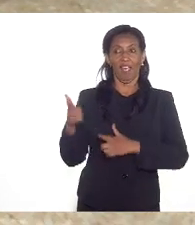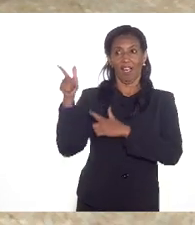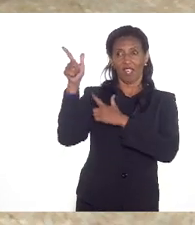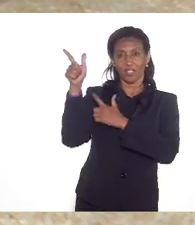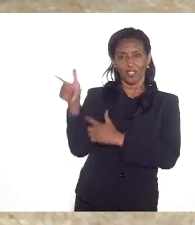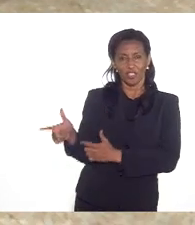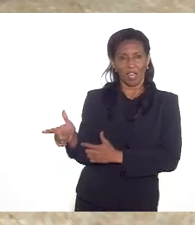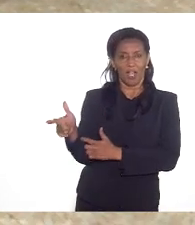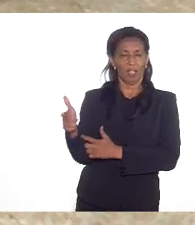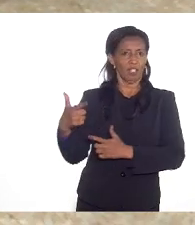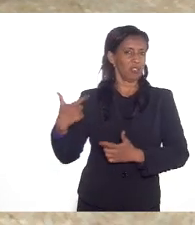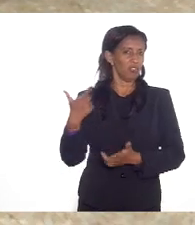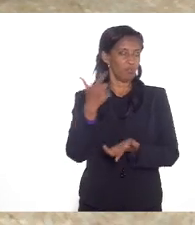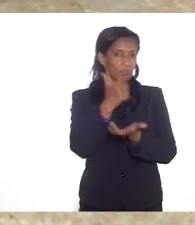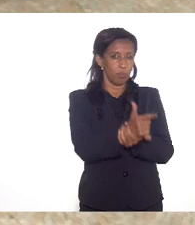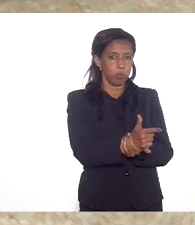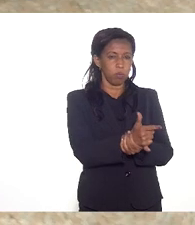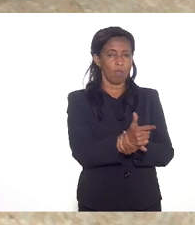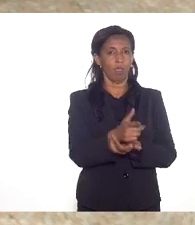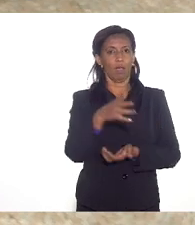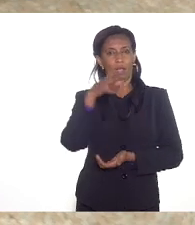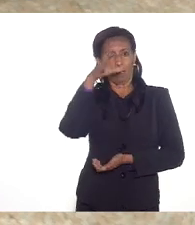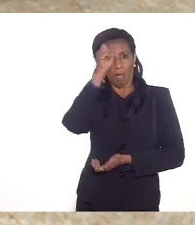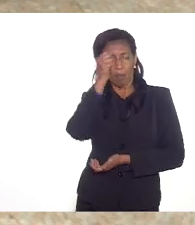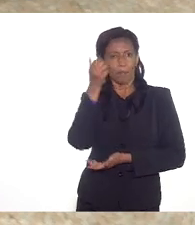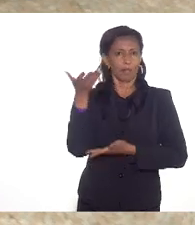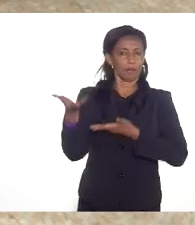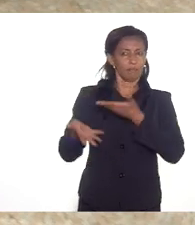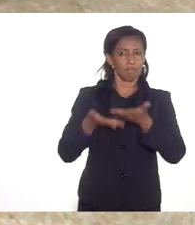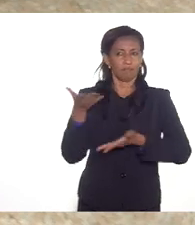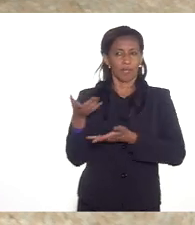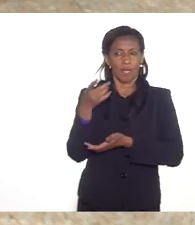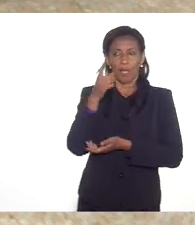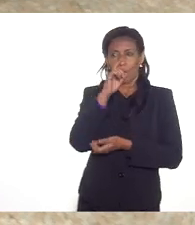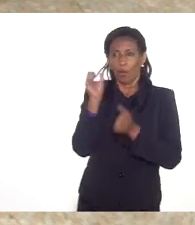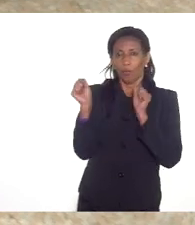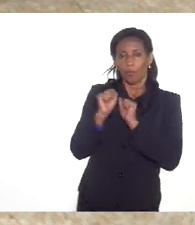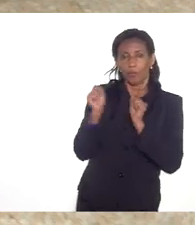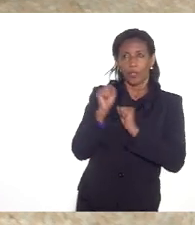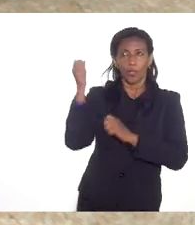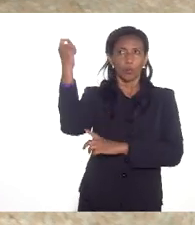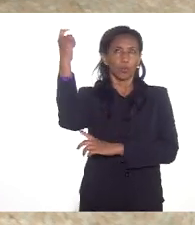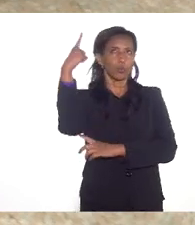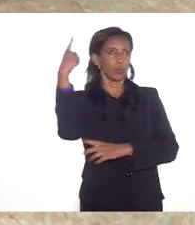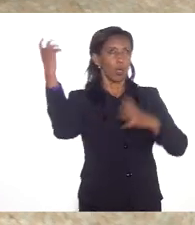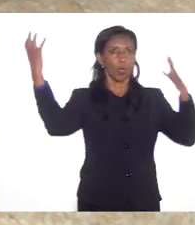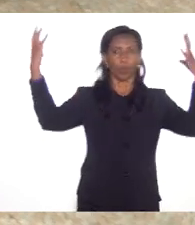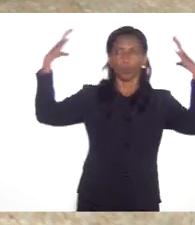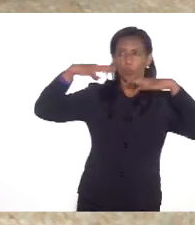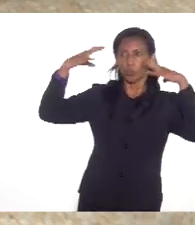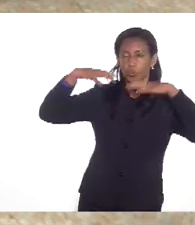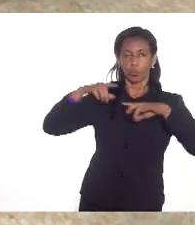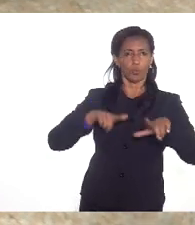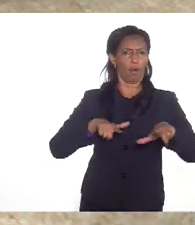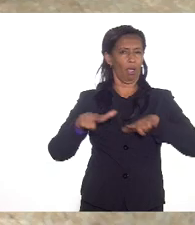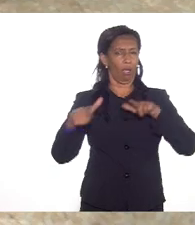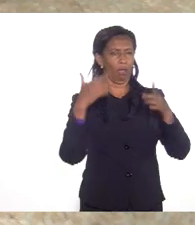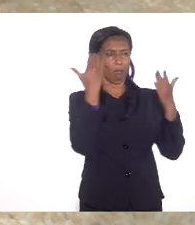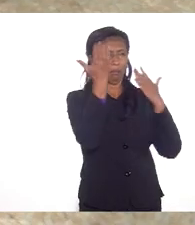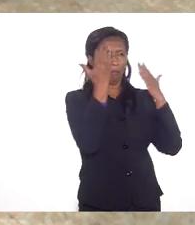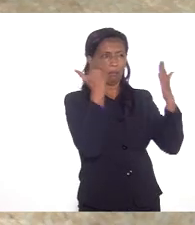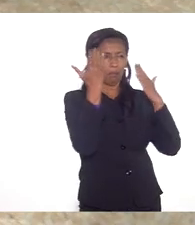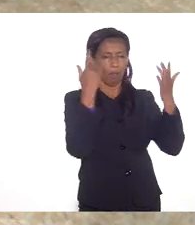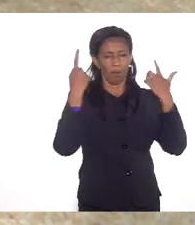com pistola aprender a lidar com frio com sol com chuva o trabalho psicológico